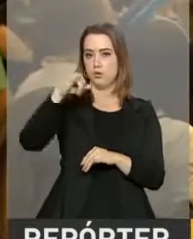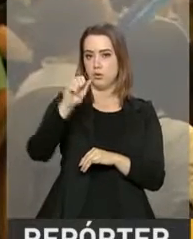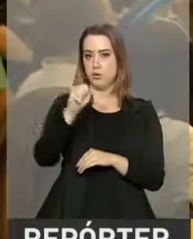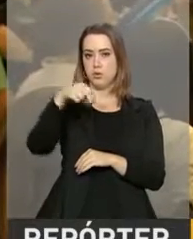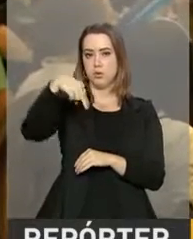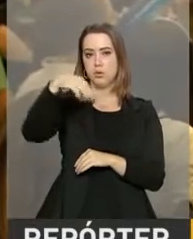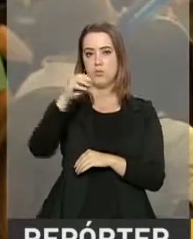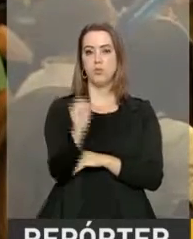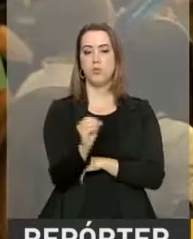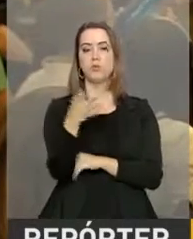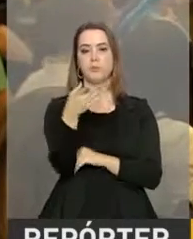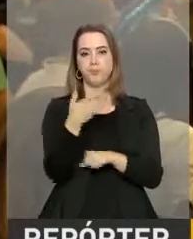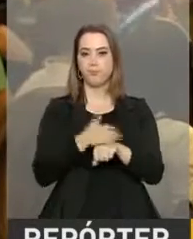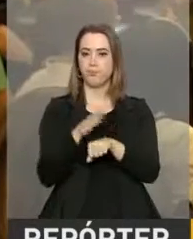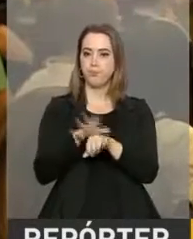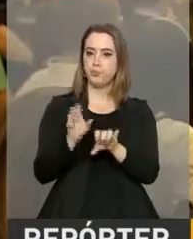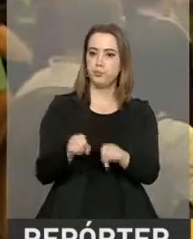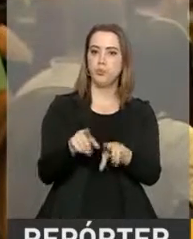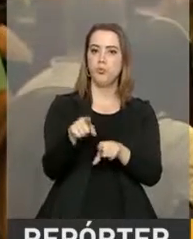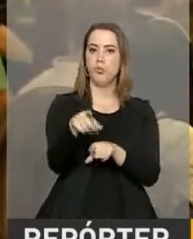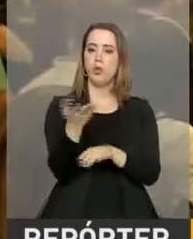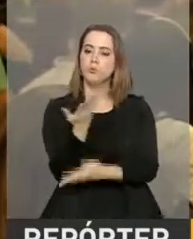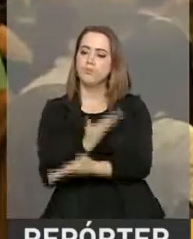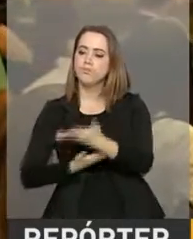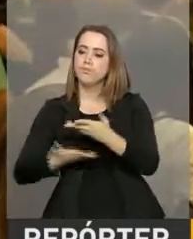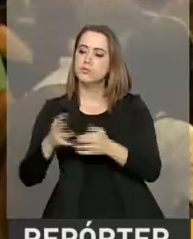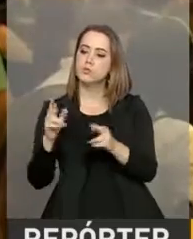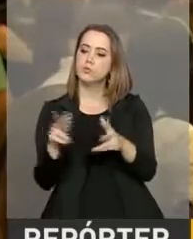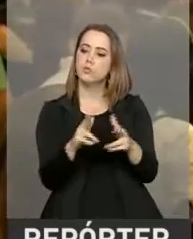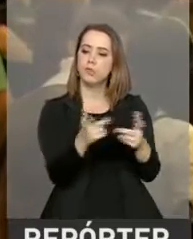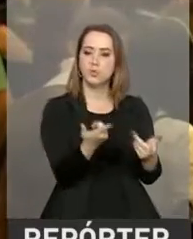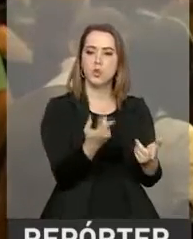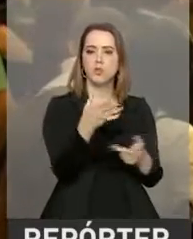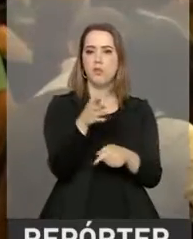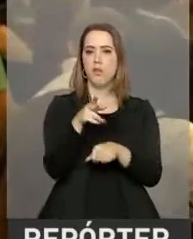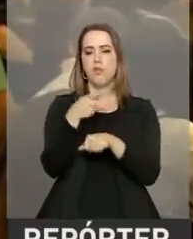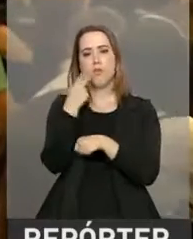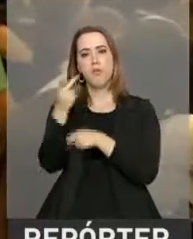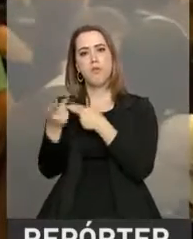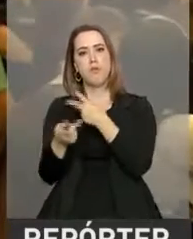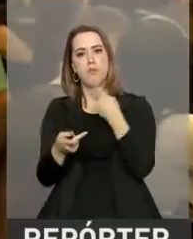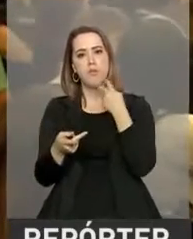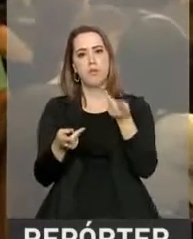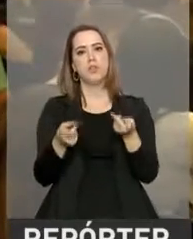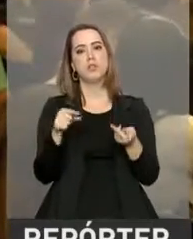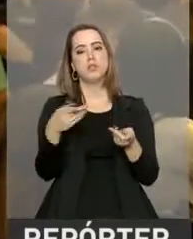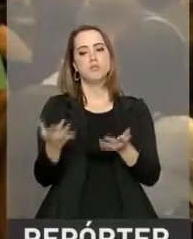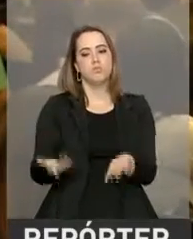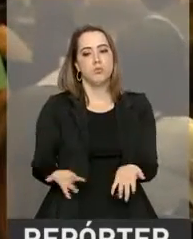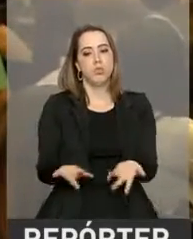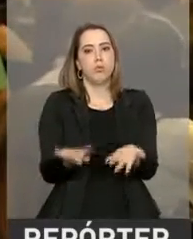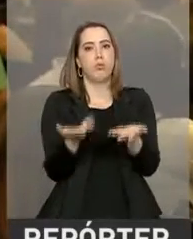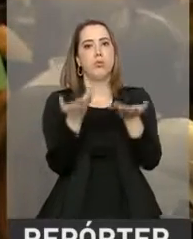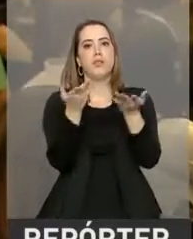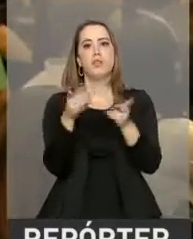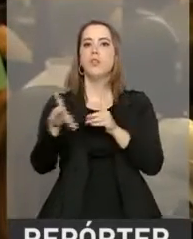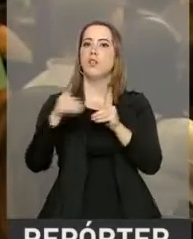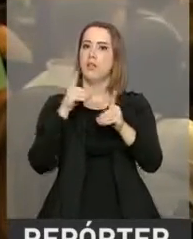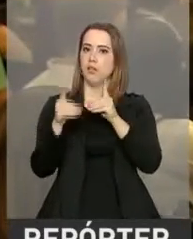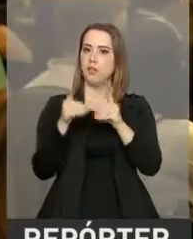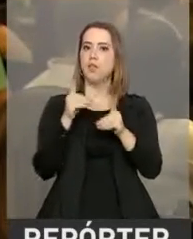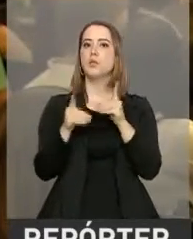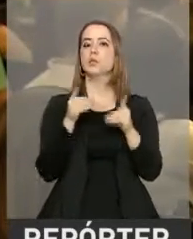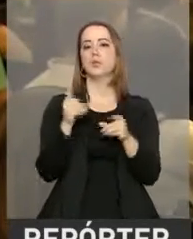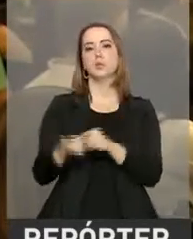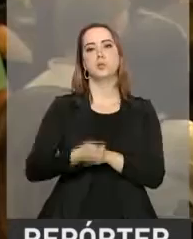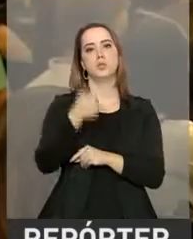tipo de comunidade diversificada para falar das coisas, eu acho que eleva a discussão e a gente pode conseguir